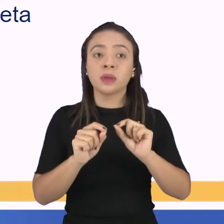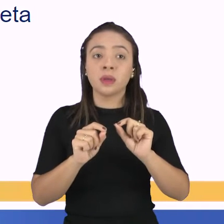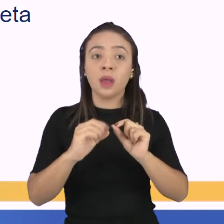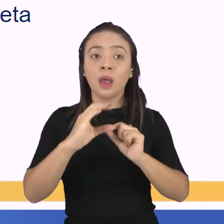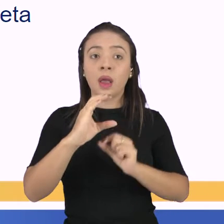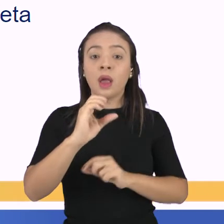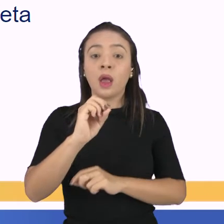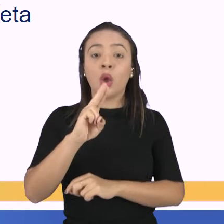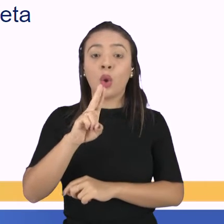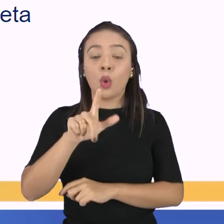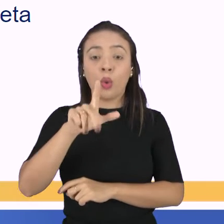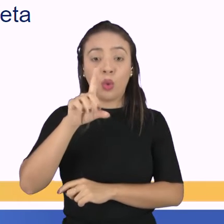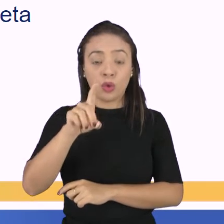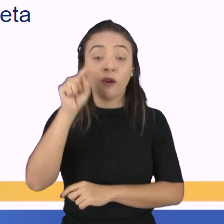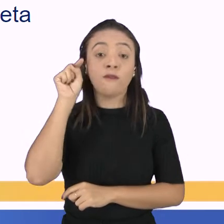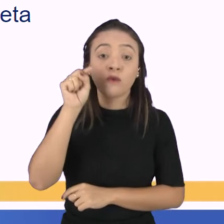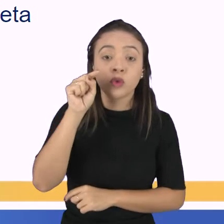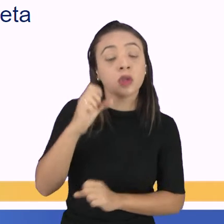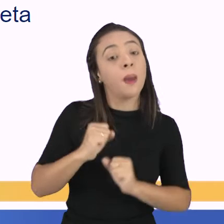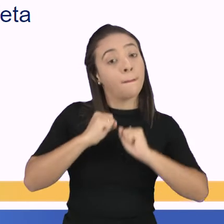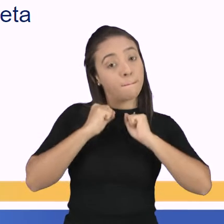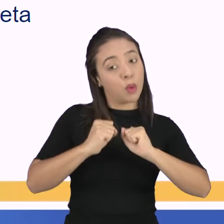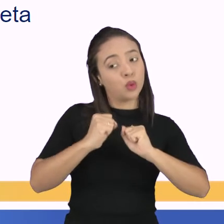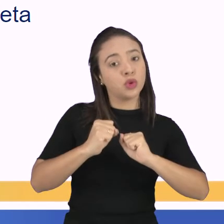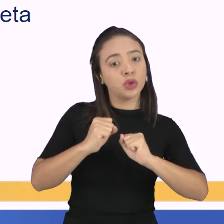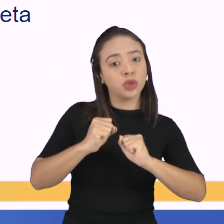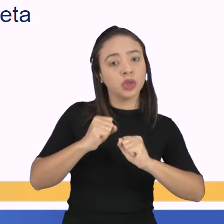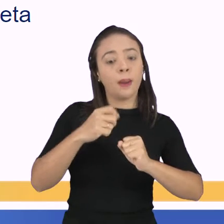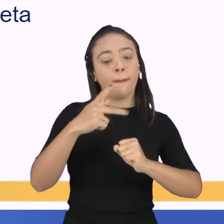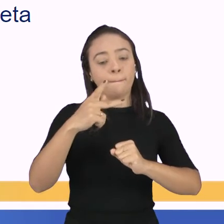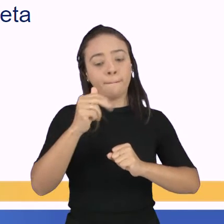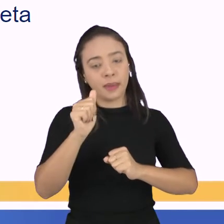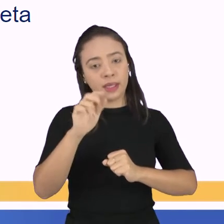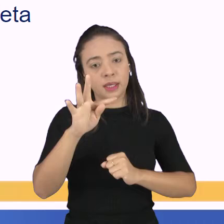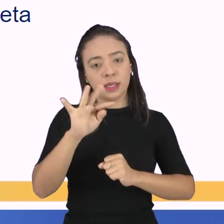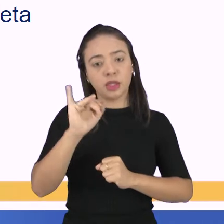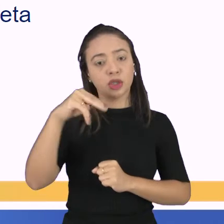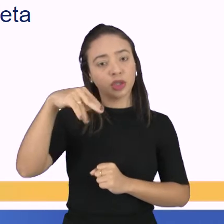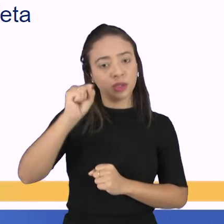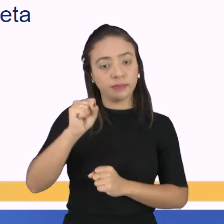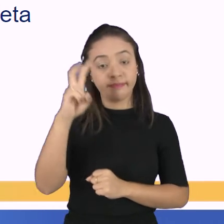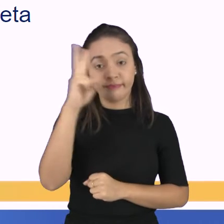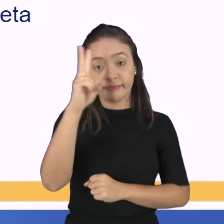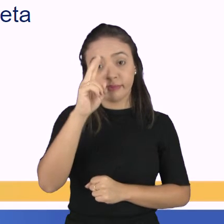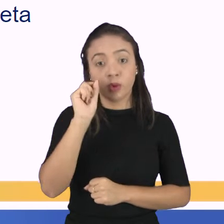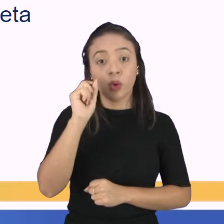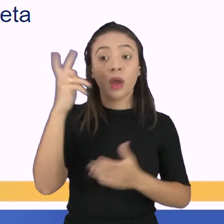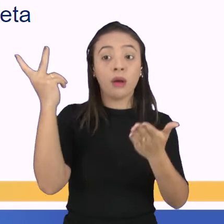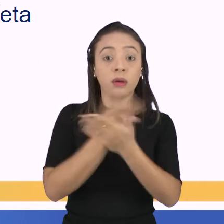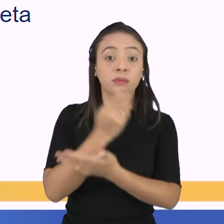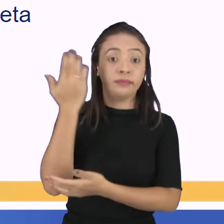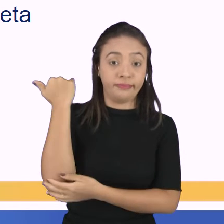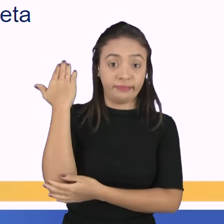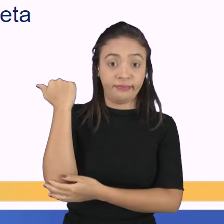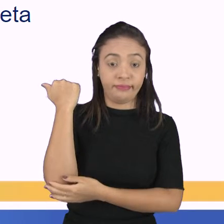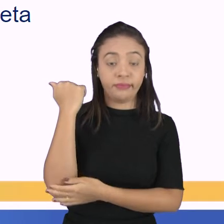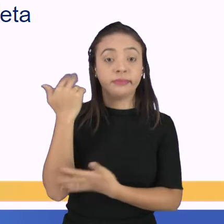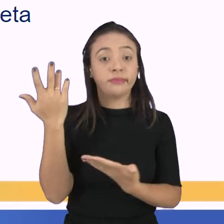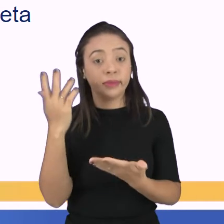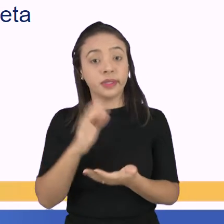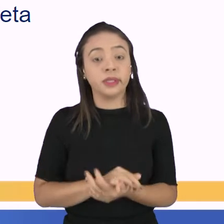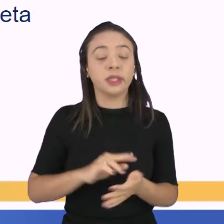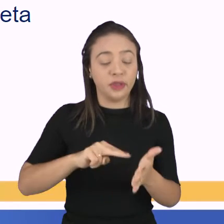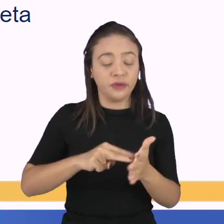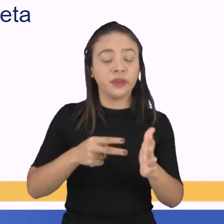you rollerblade? Você podia andar de patins? Lembra que a gente está falando sobre situações lá do passado. E andar de patins envolve